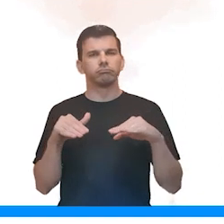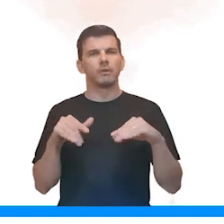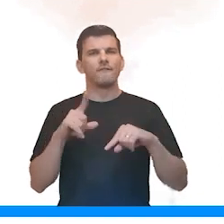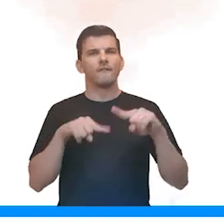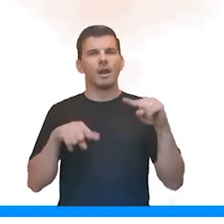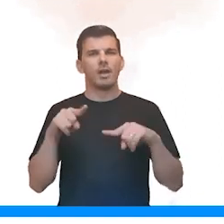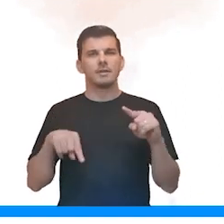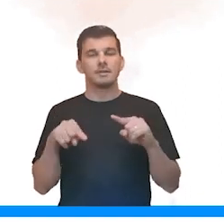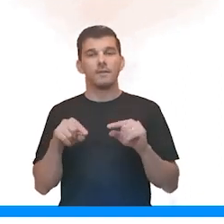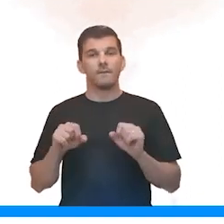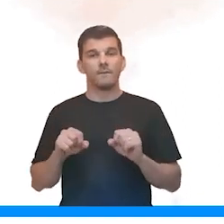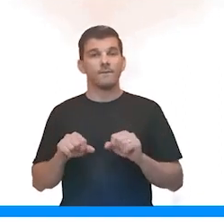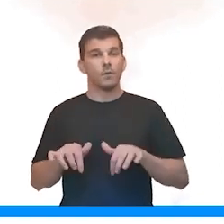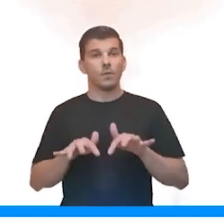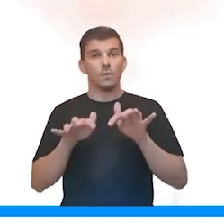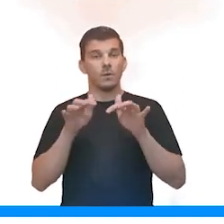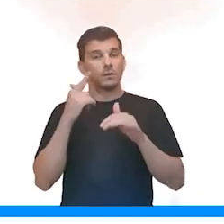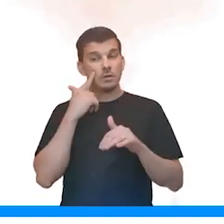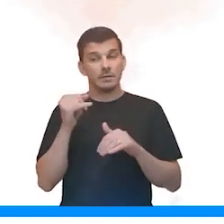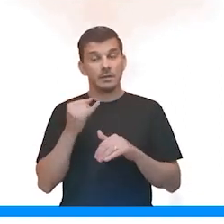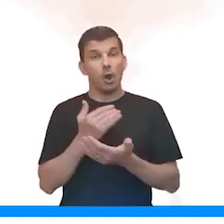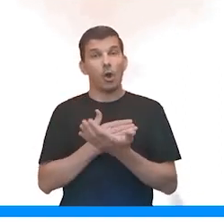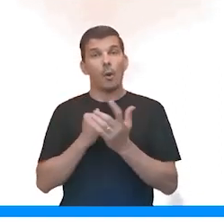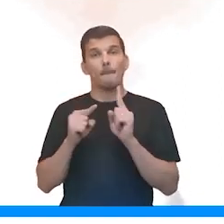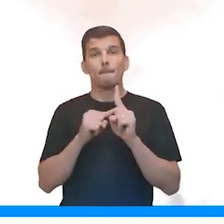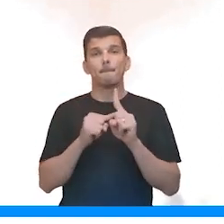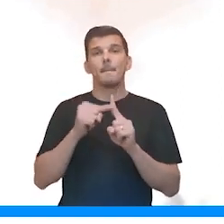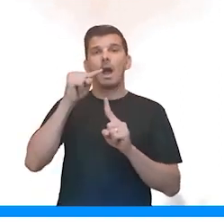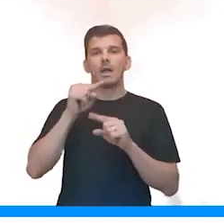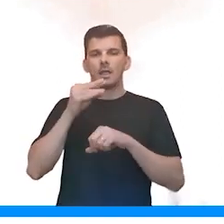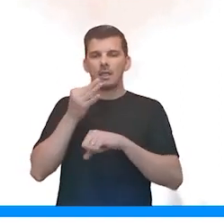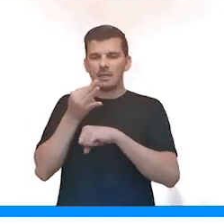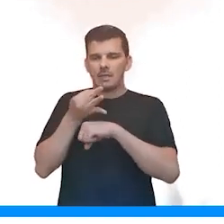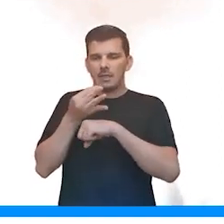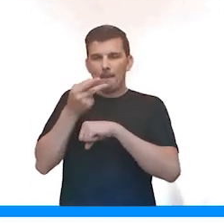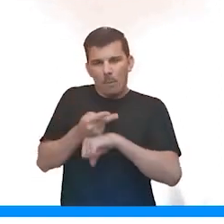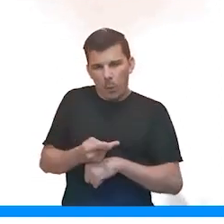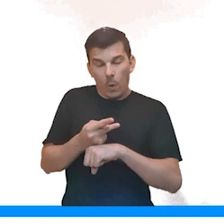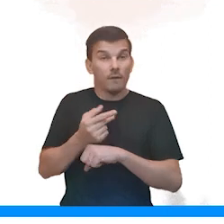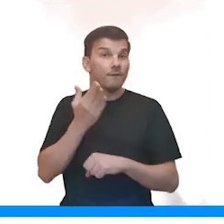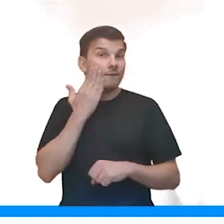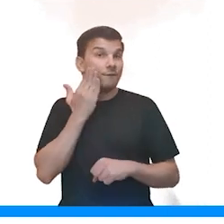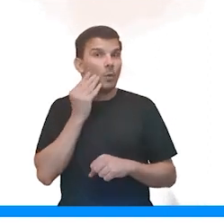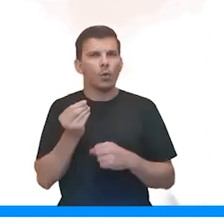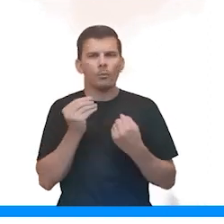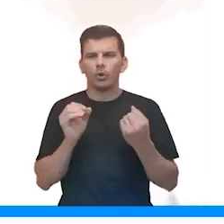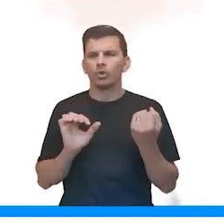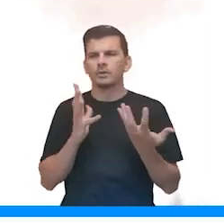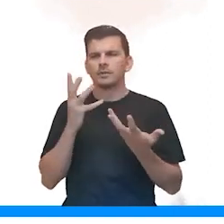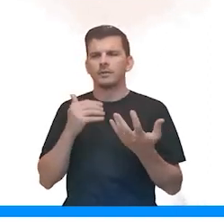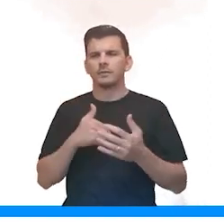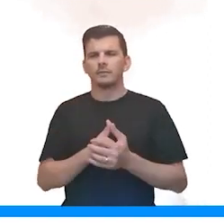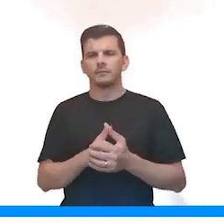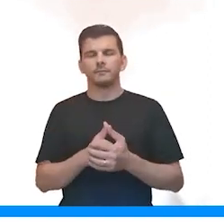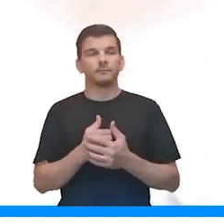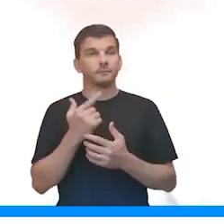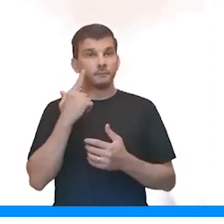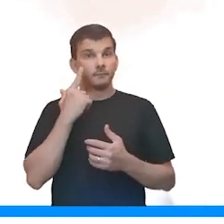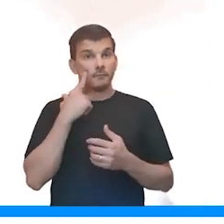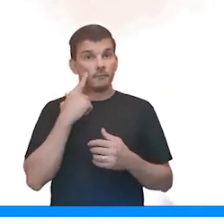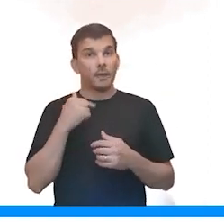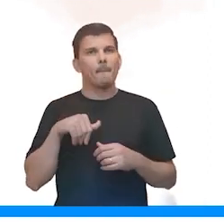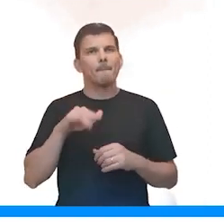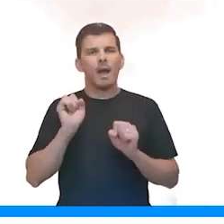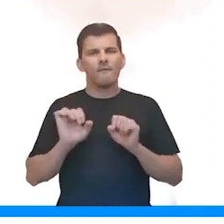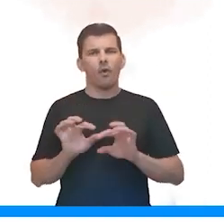isolo, se eu zero a variação de volume, se aumentar a pressão, tem que aumentar a temperatura. Vamos aumentar a pressão do gás? Como